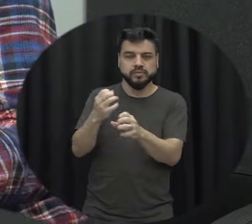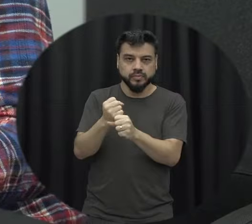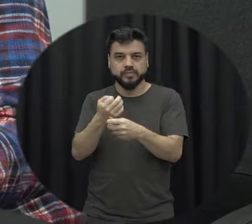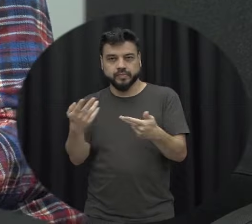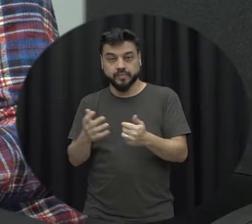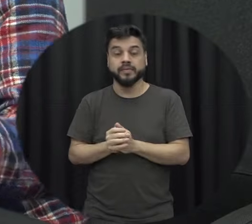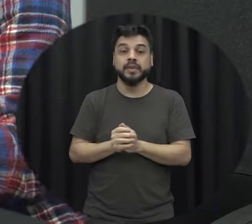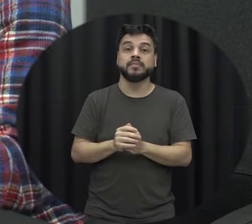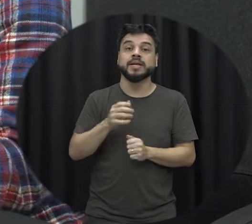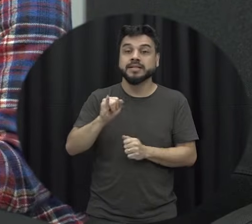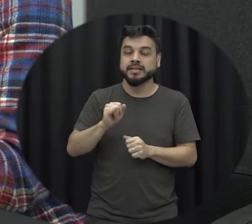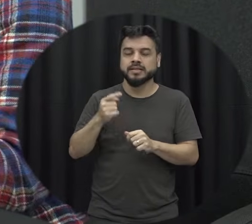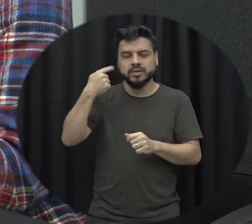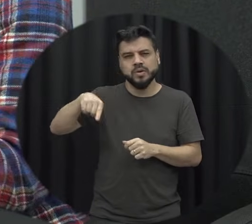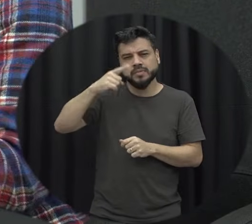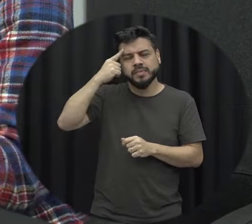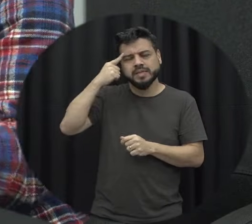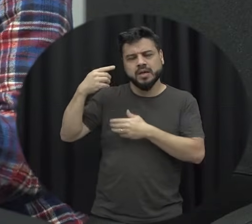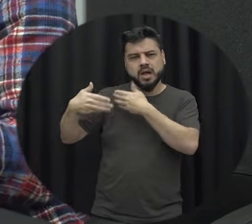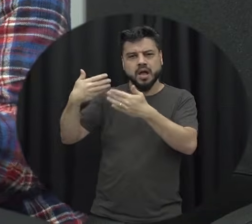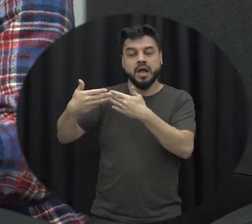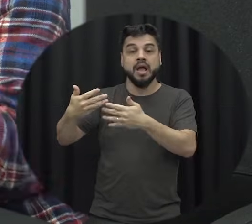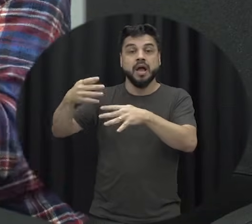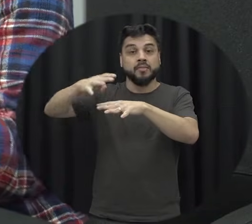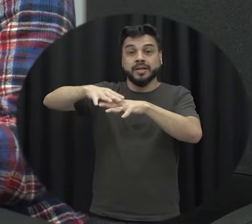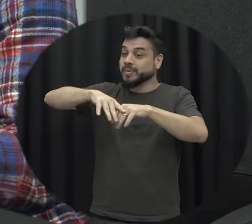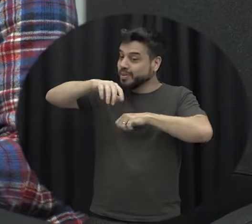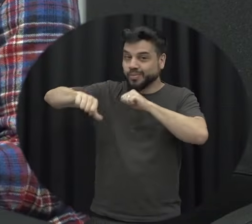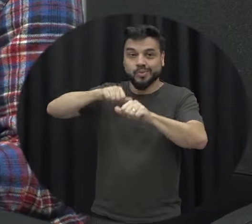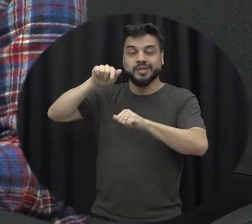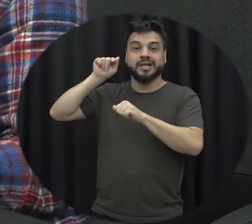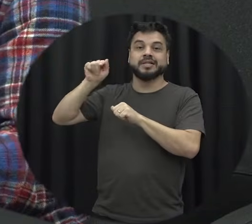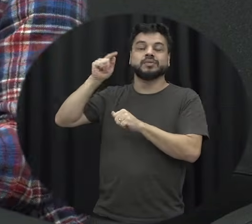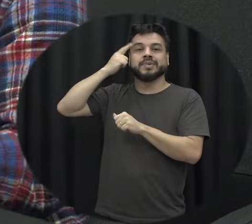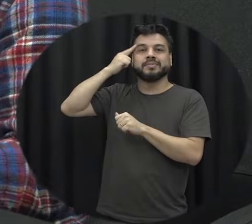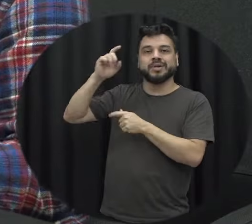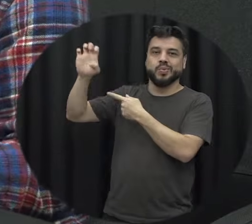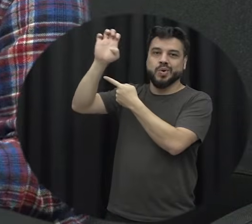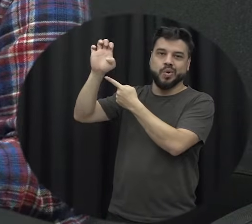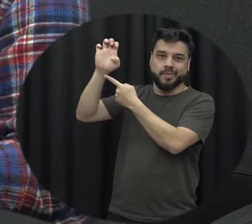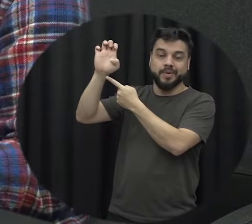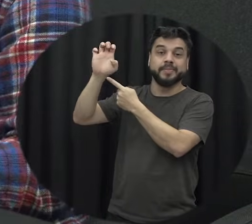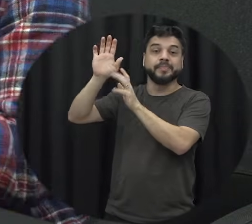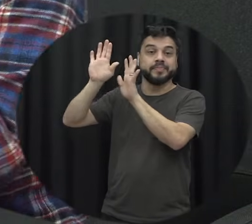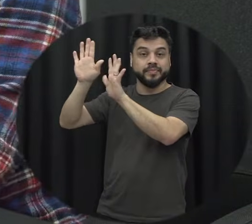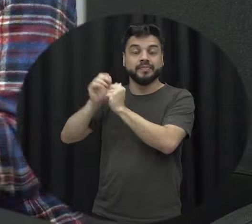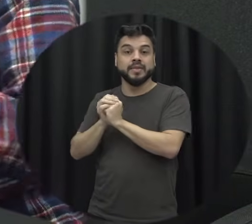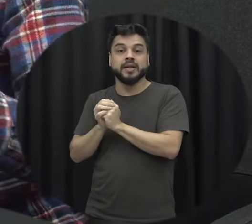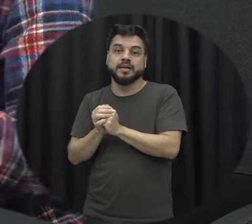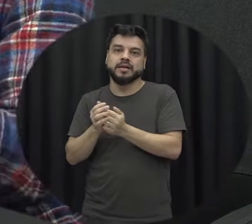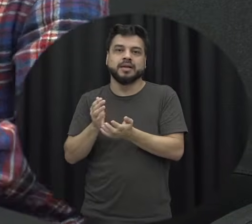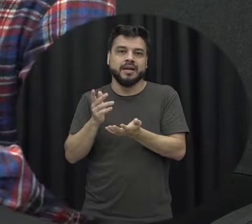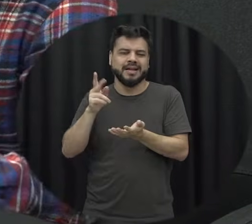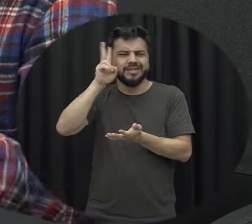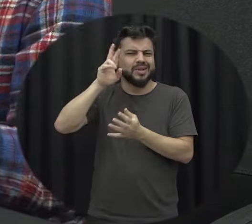mais ainda no tempo, a matemática vai mudar completamente, essa matemática eurocêntrica. Vai ter a origem... claro, essa história é